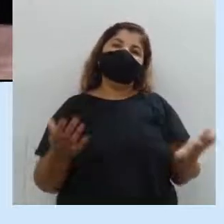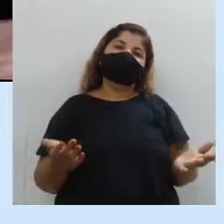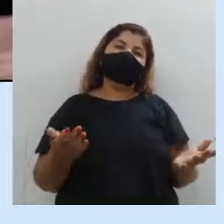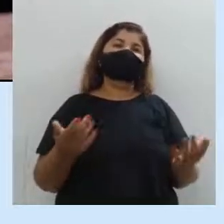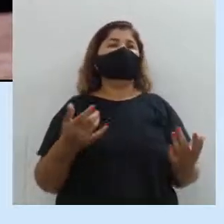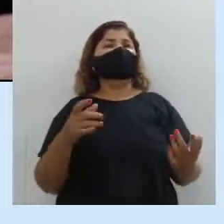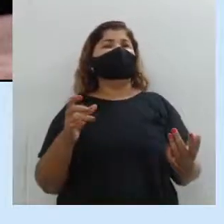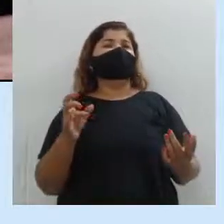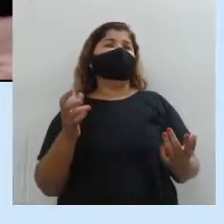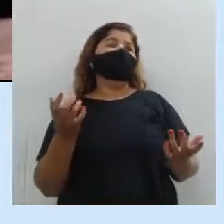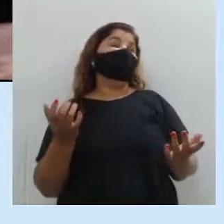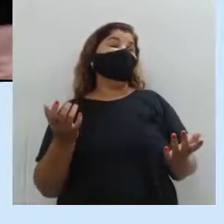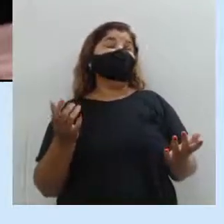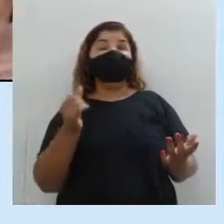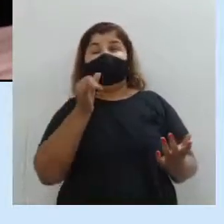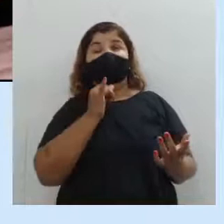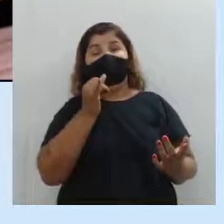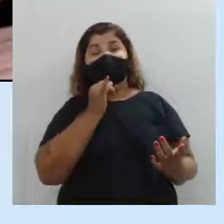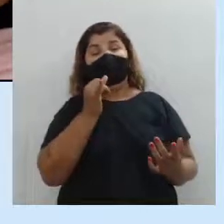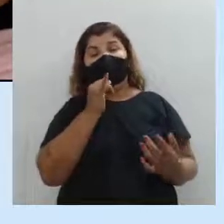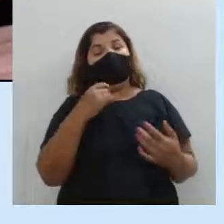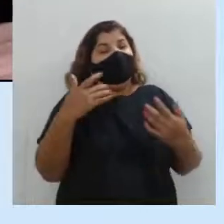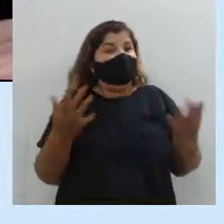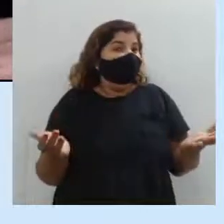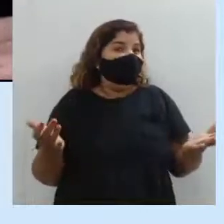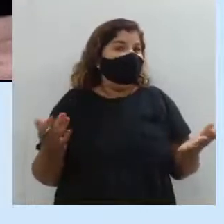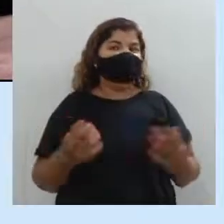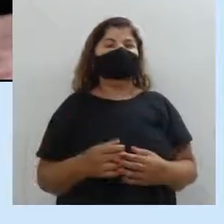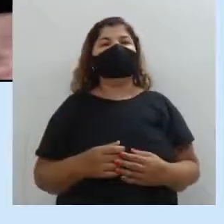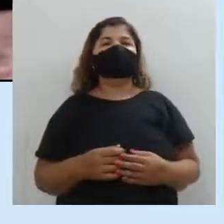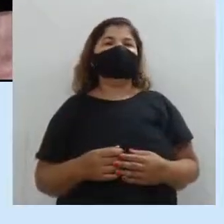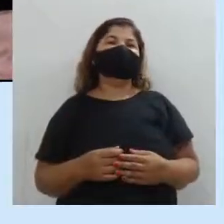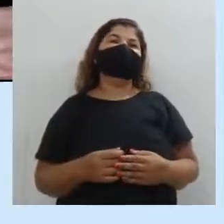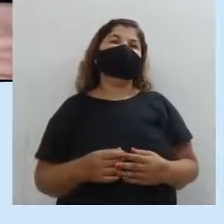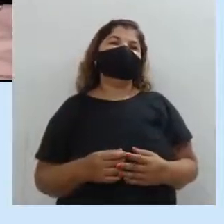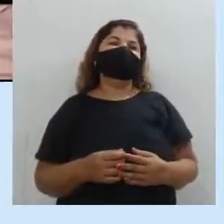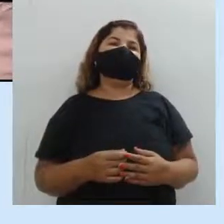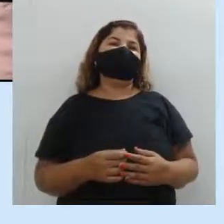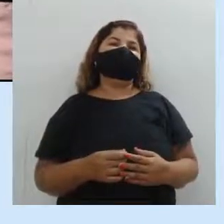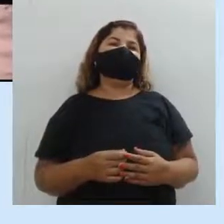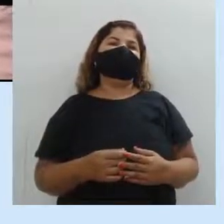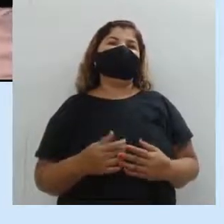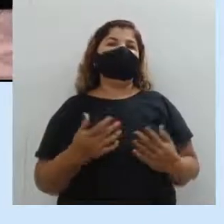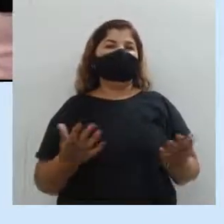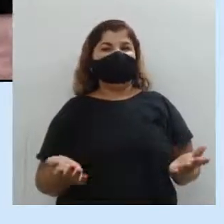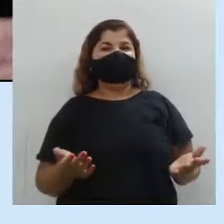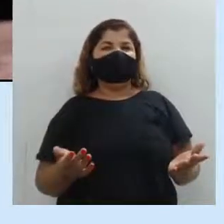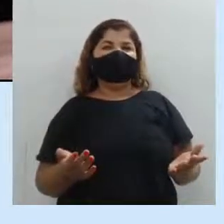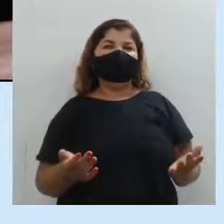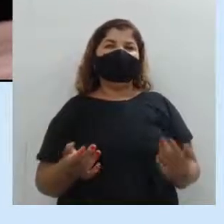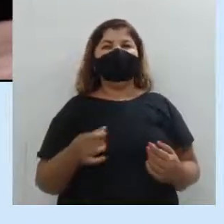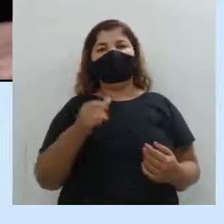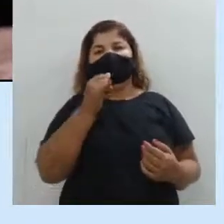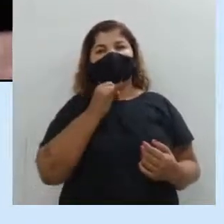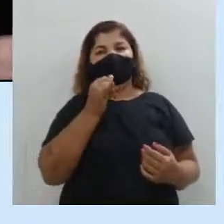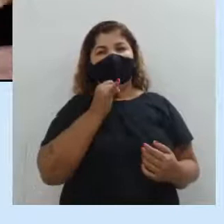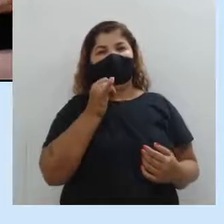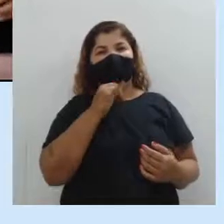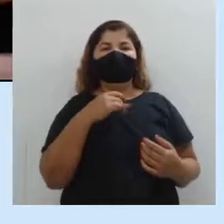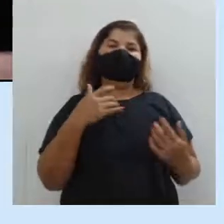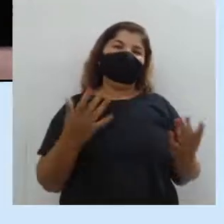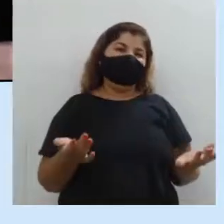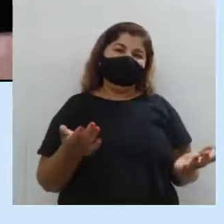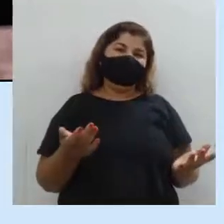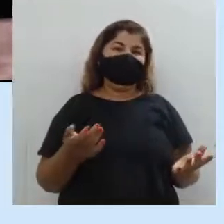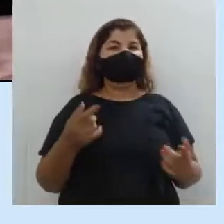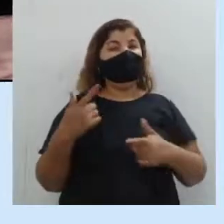rolo. É o quê? Né? O rolo, né? Então, que esse rolo não seja aí uma segunda opção, né?